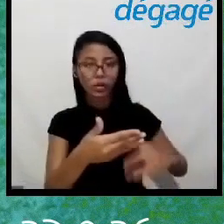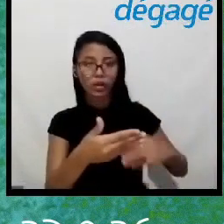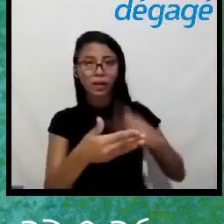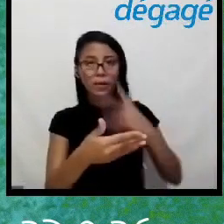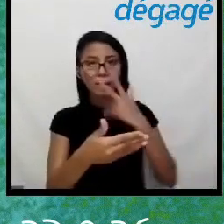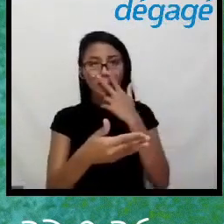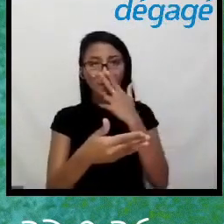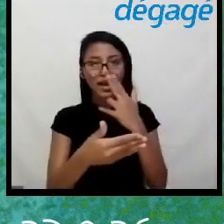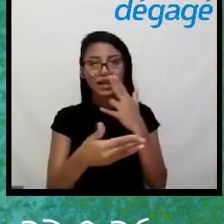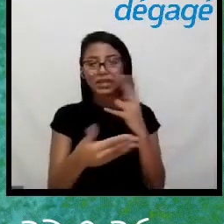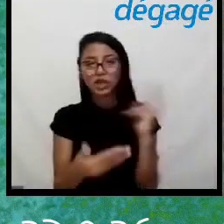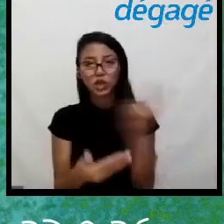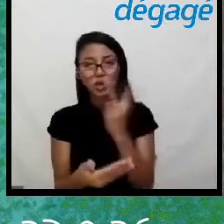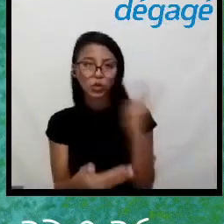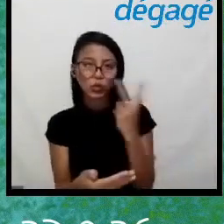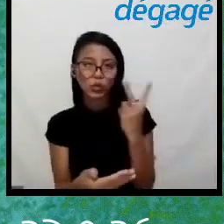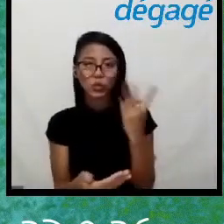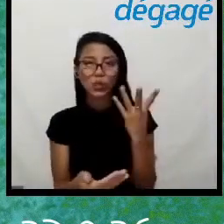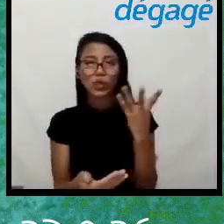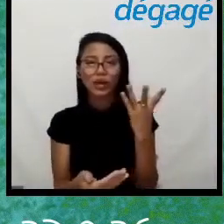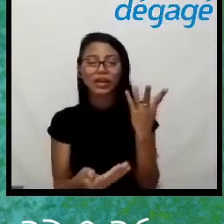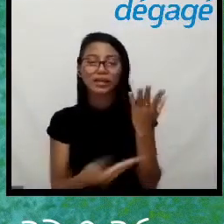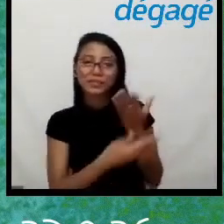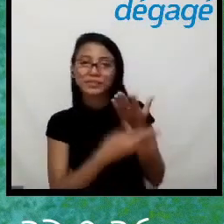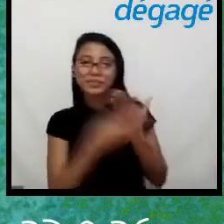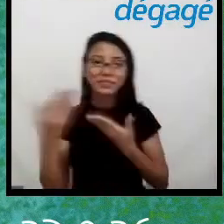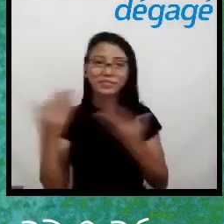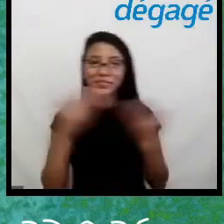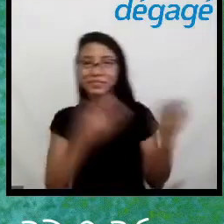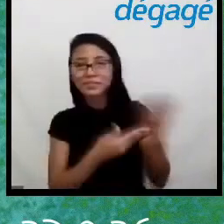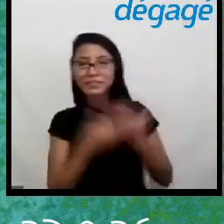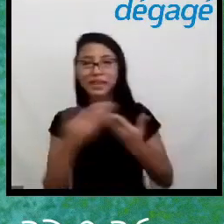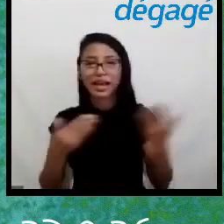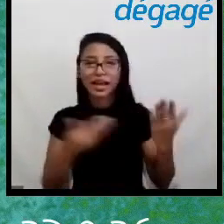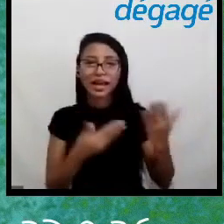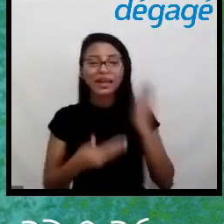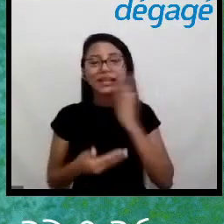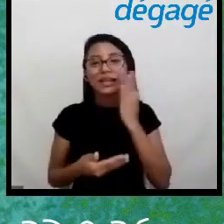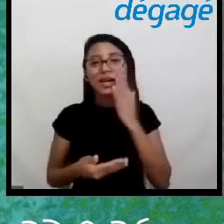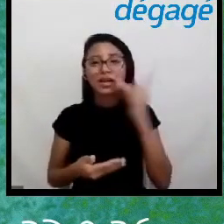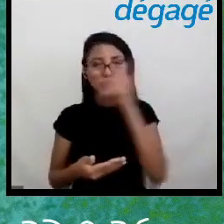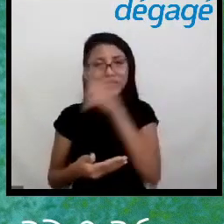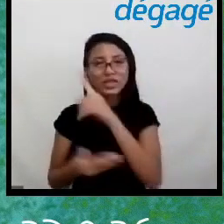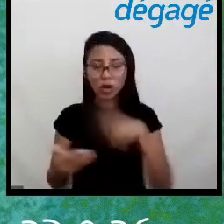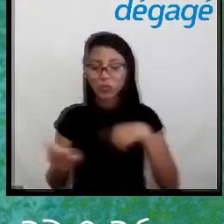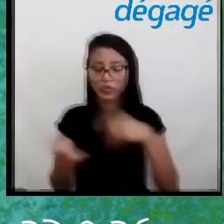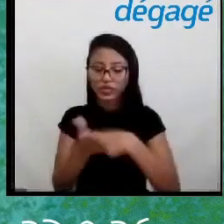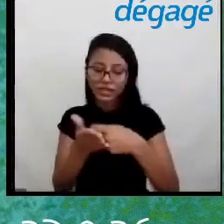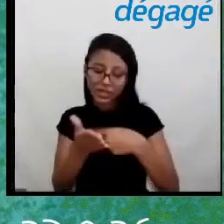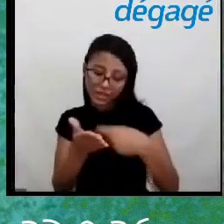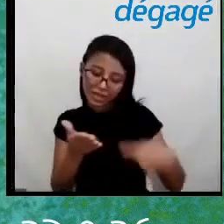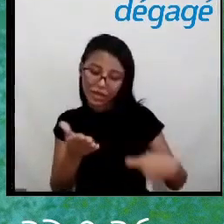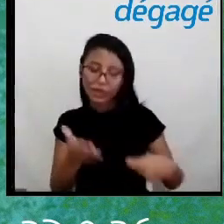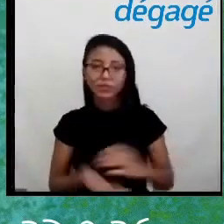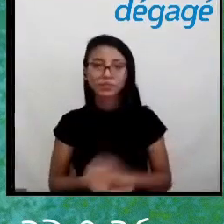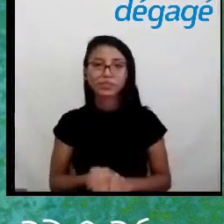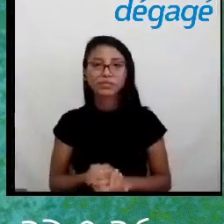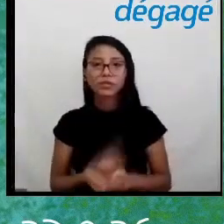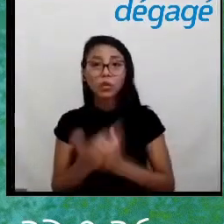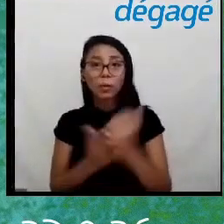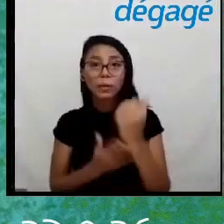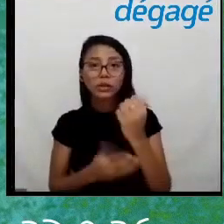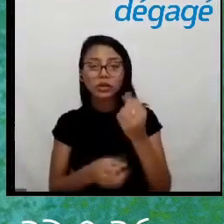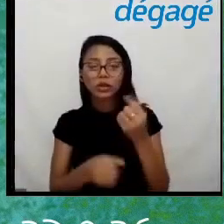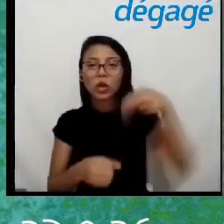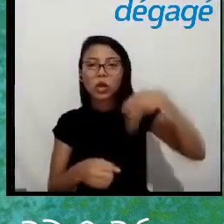Então, como a gente passou aí no, nos slides, a Oficina de Teatro Circulando, ela teve início em novembro de 2010, né, pela